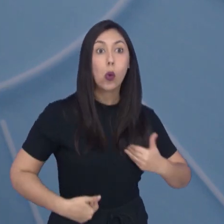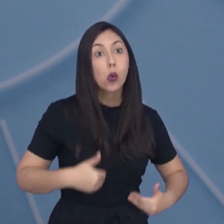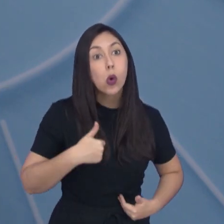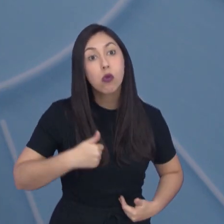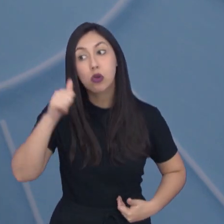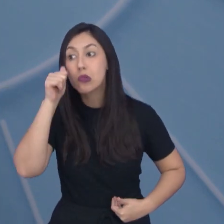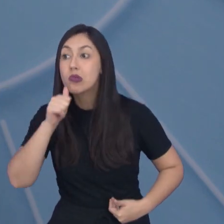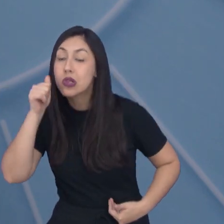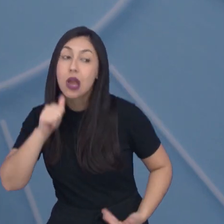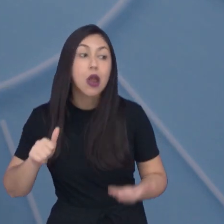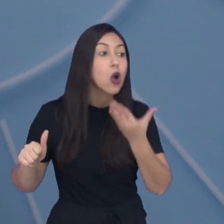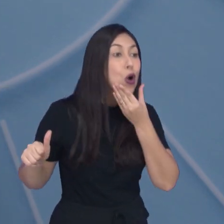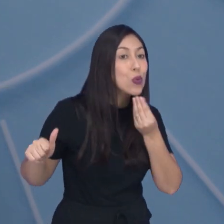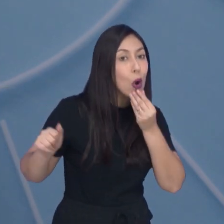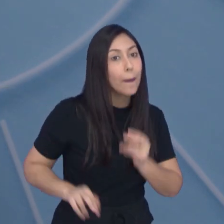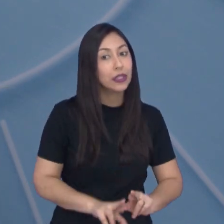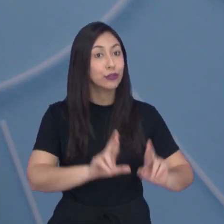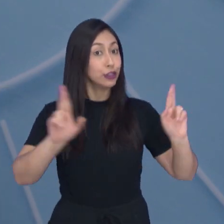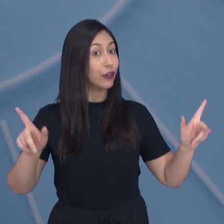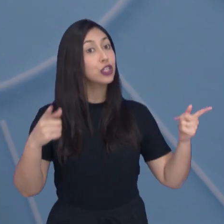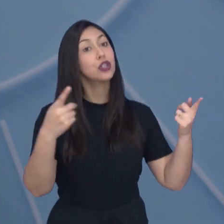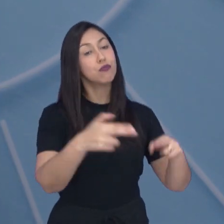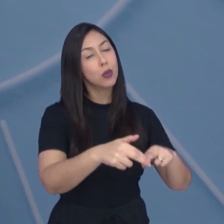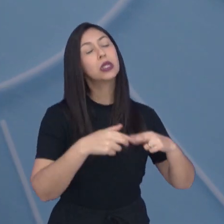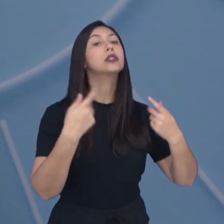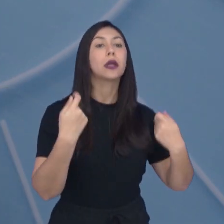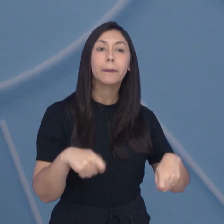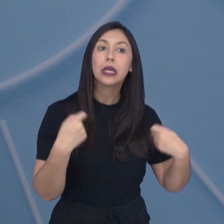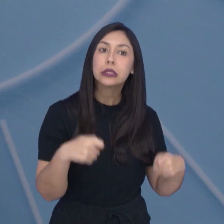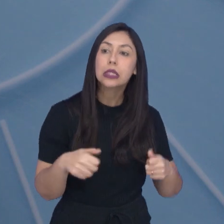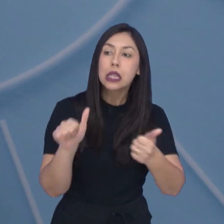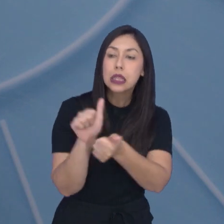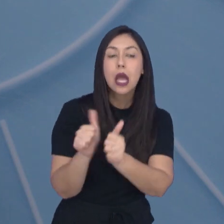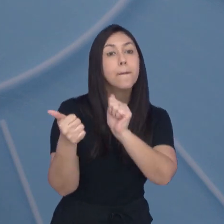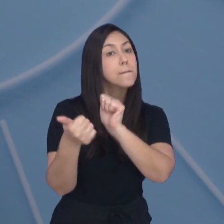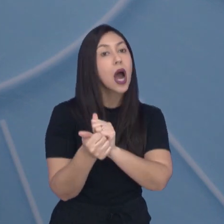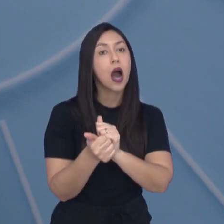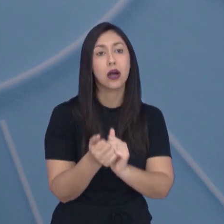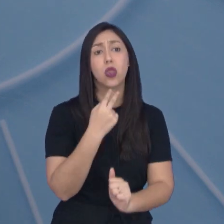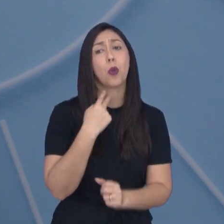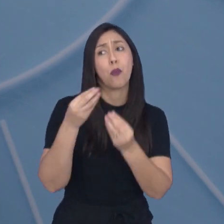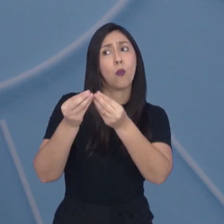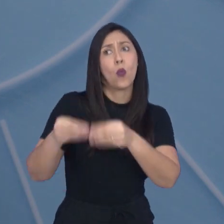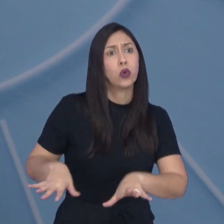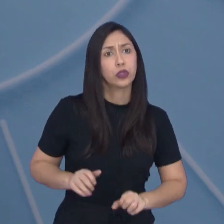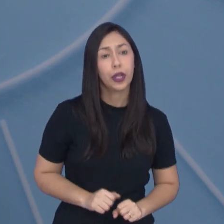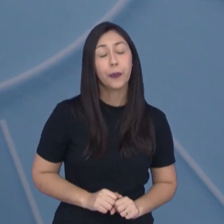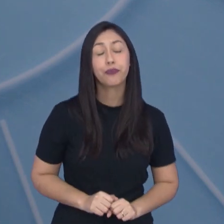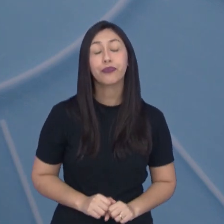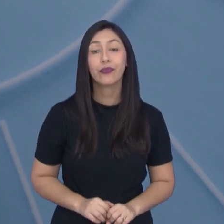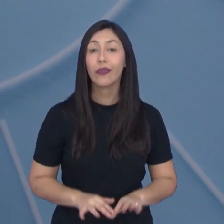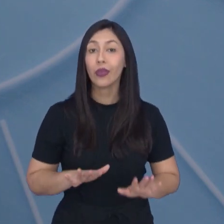nos afetam também, para que as mulheres elas não sejam prejudicadas, né, no trabalho como um todo. Olha só, gente,